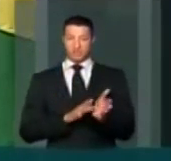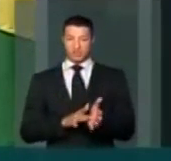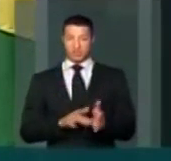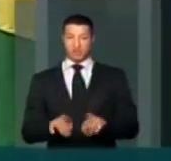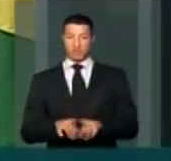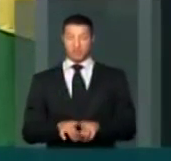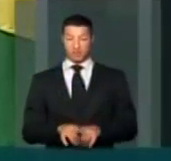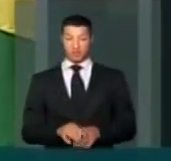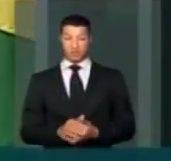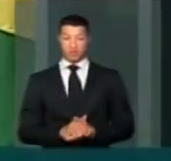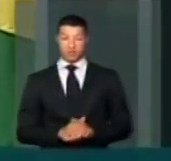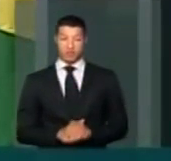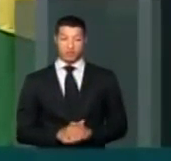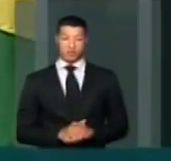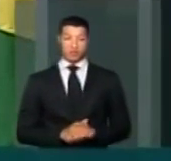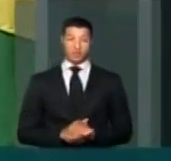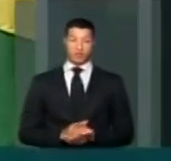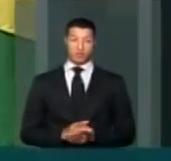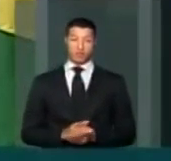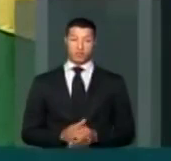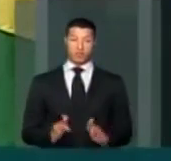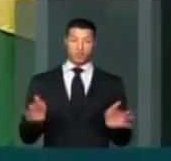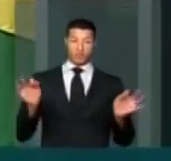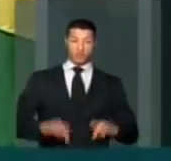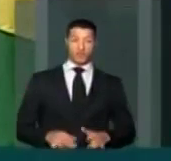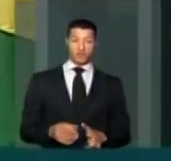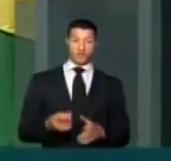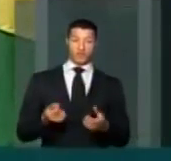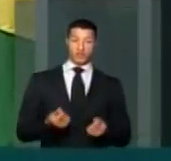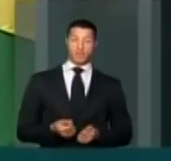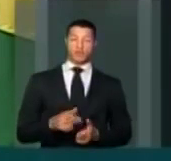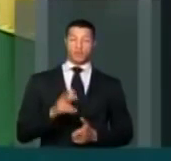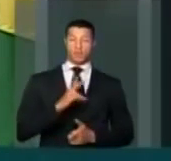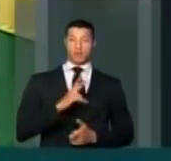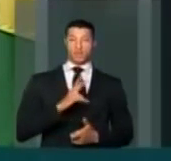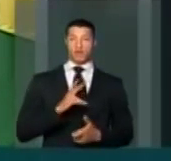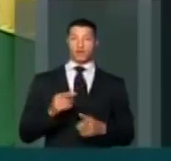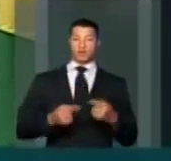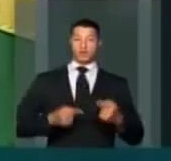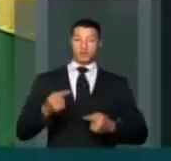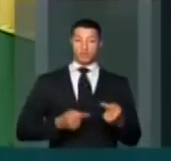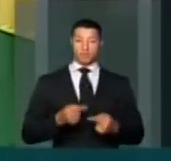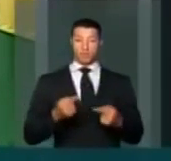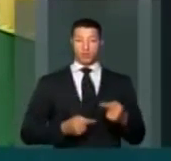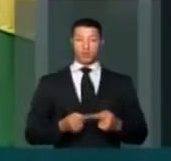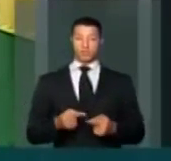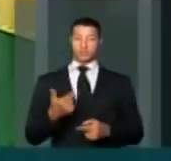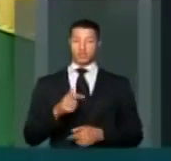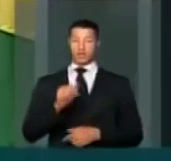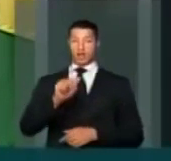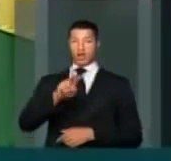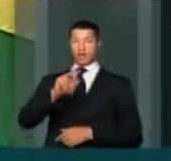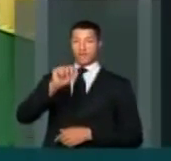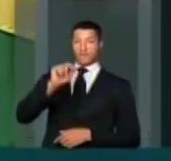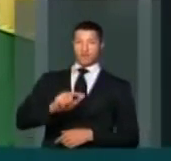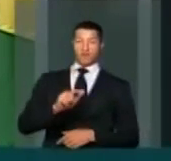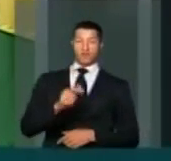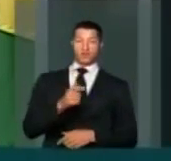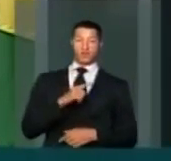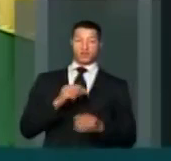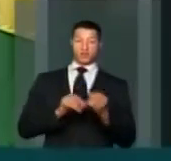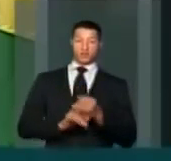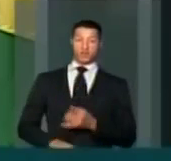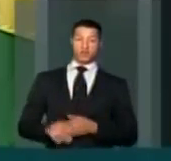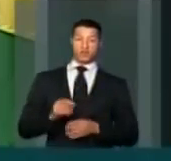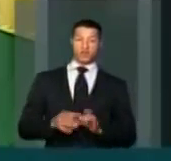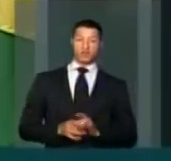siglas cartoriais. O fim puro e absoluto do financiamento privado de campanha eleitoral sem a válvula de escape, que